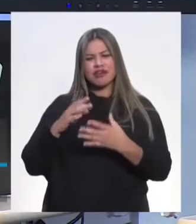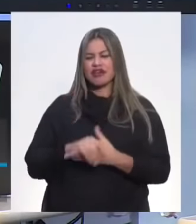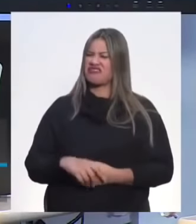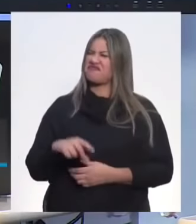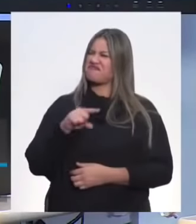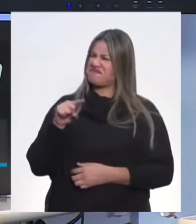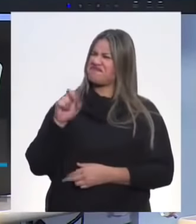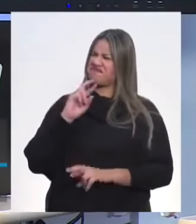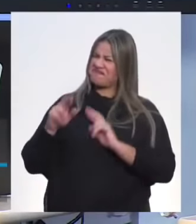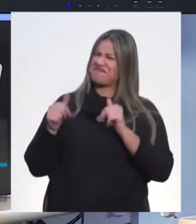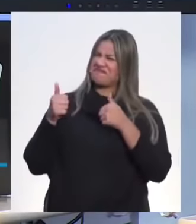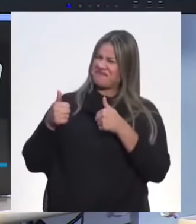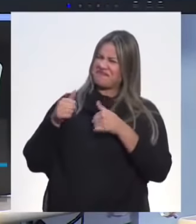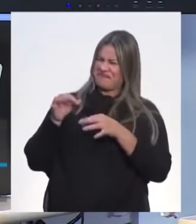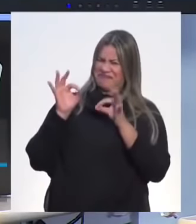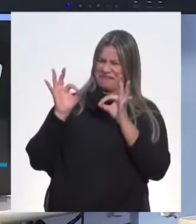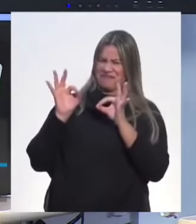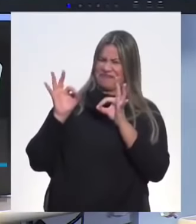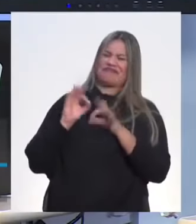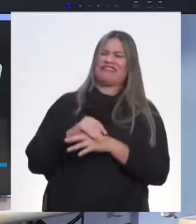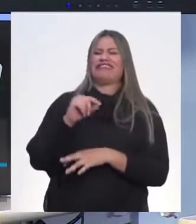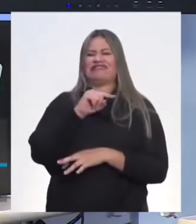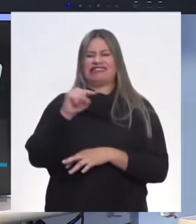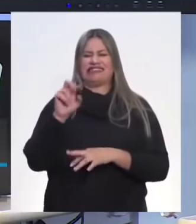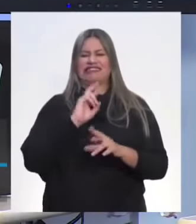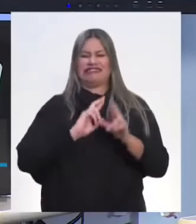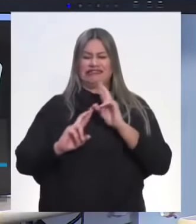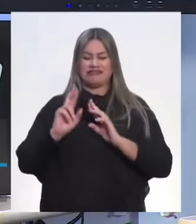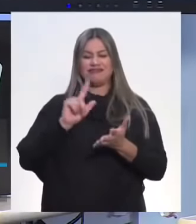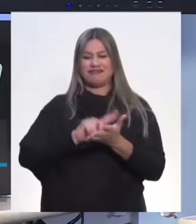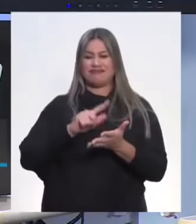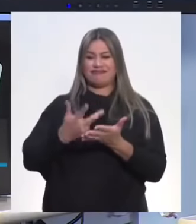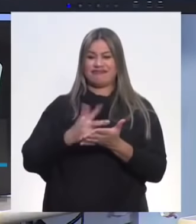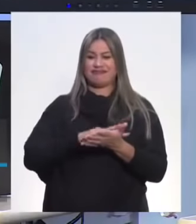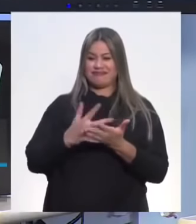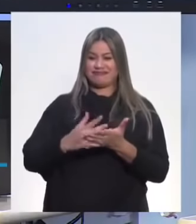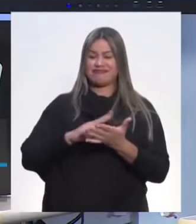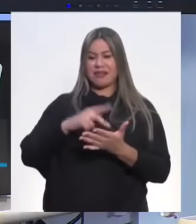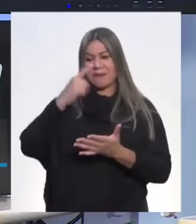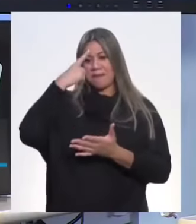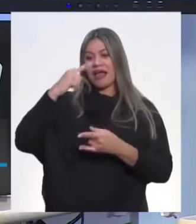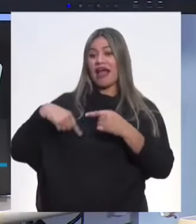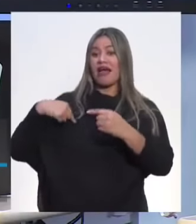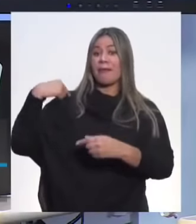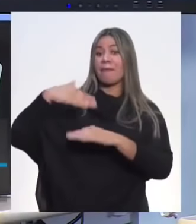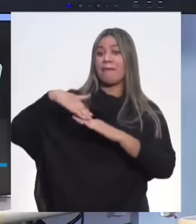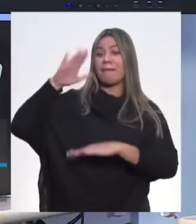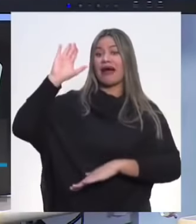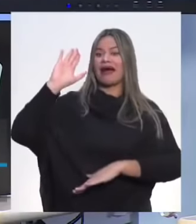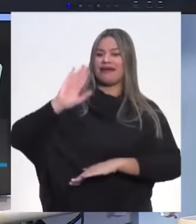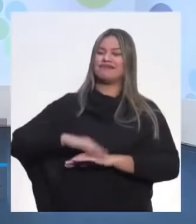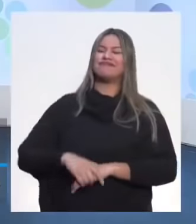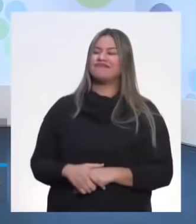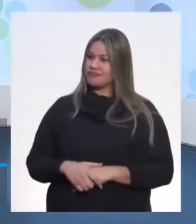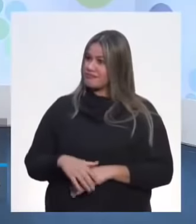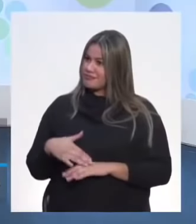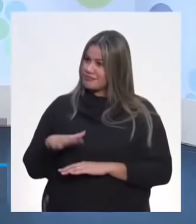respostas hoje, você não acha? Vocês estão ficando bons em interpretação textual e pensar além, sabe, do que está escrito? Temos